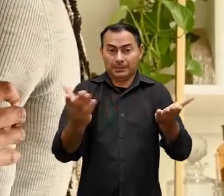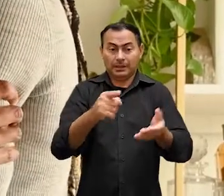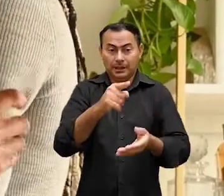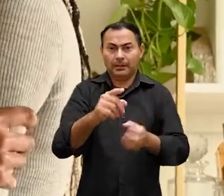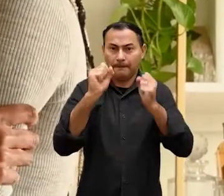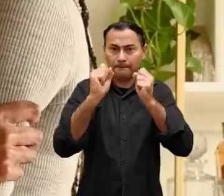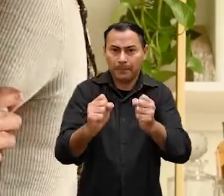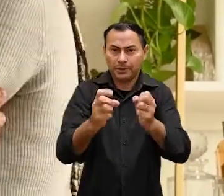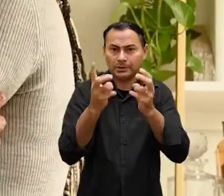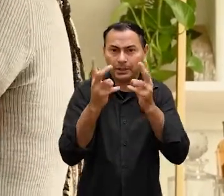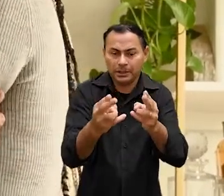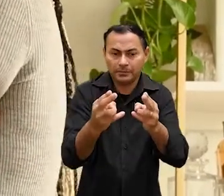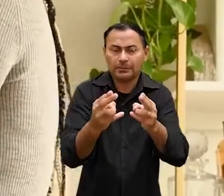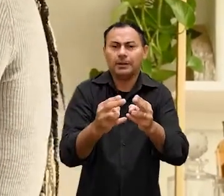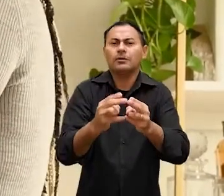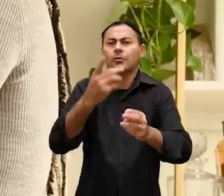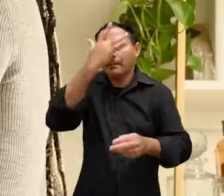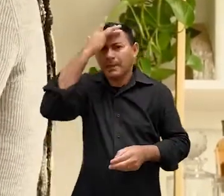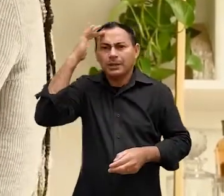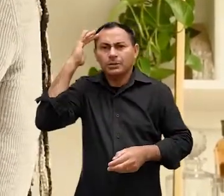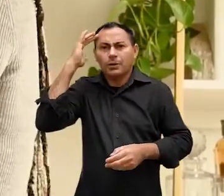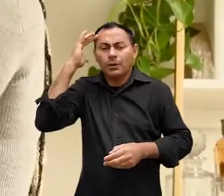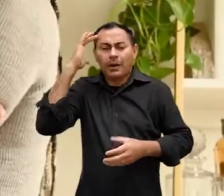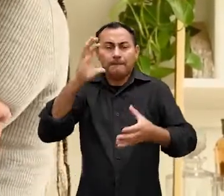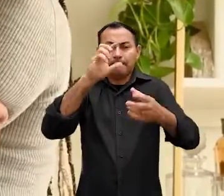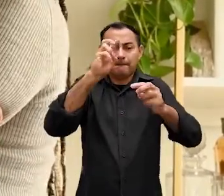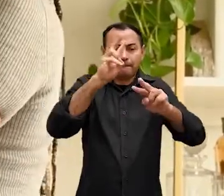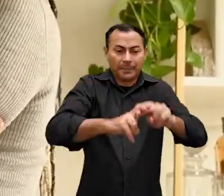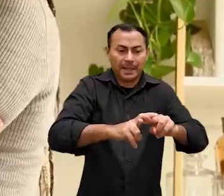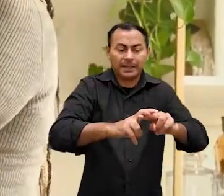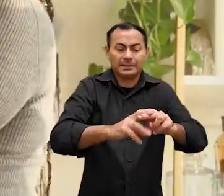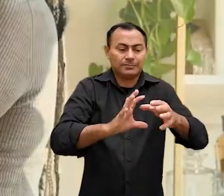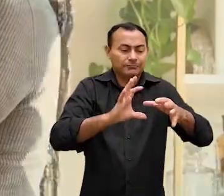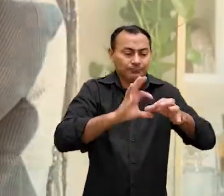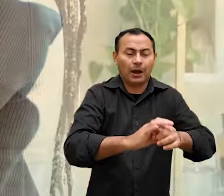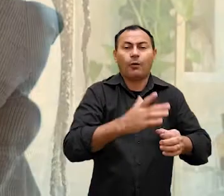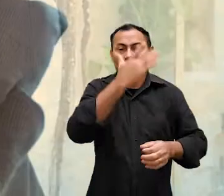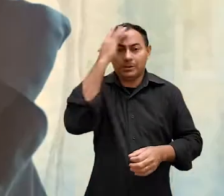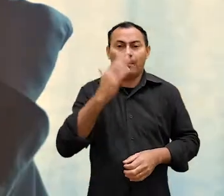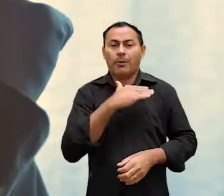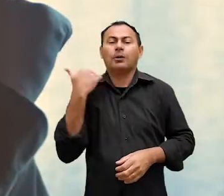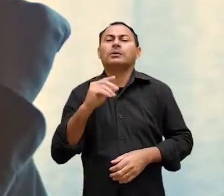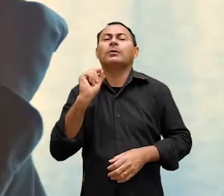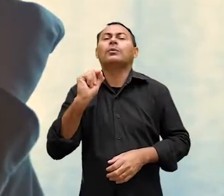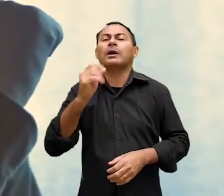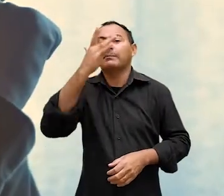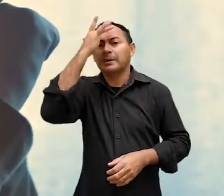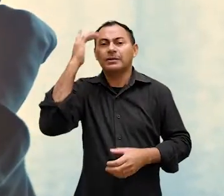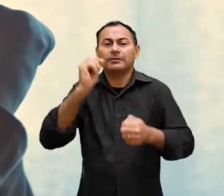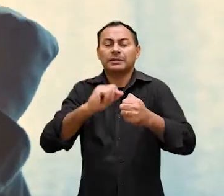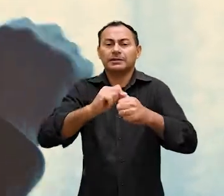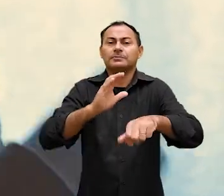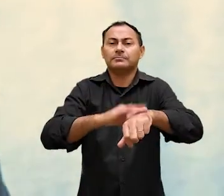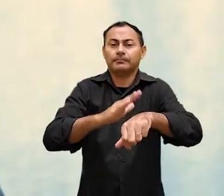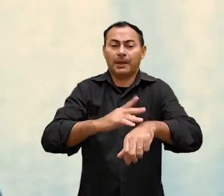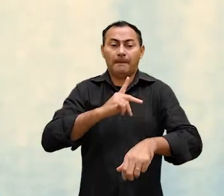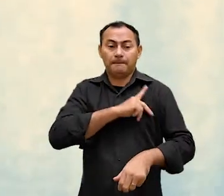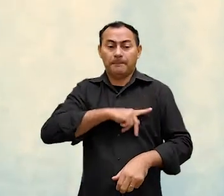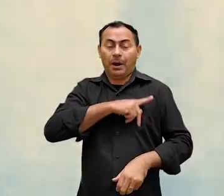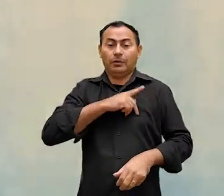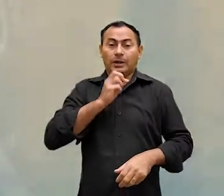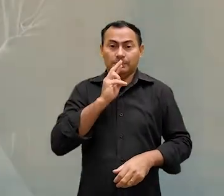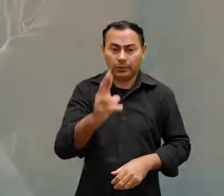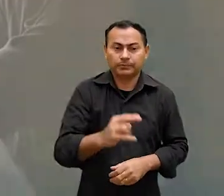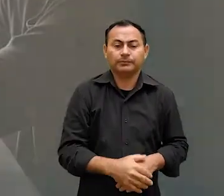dele pode ser como a de uma pessoa acorrentada a um morto. O que uma pessoa deve fazer nessa situação? Paulo responde